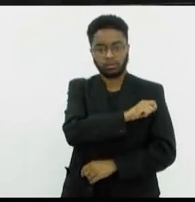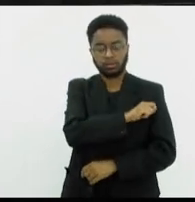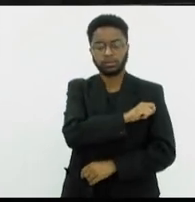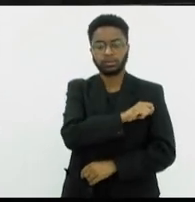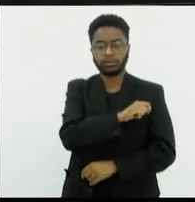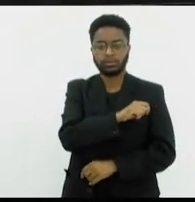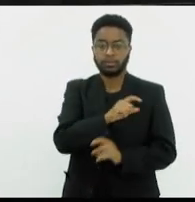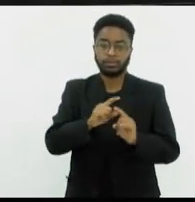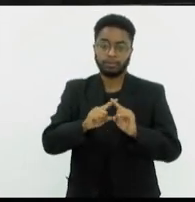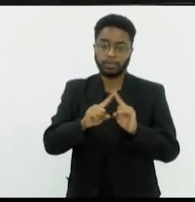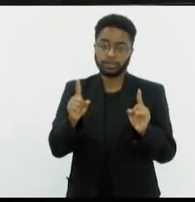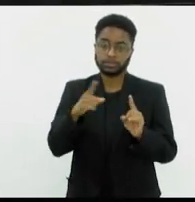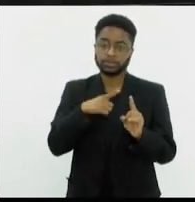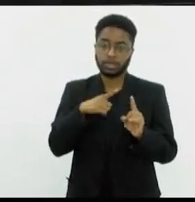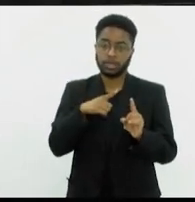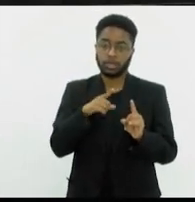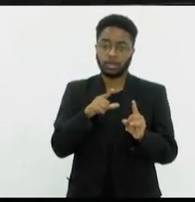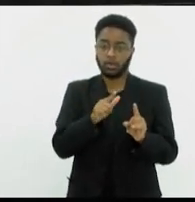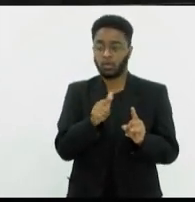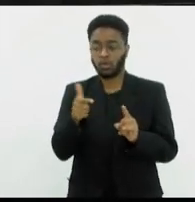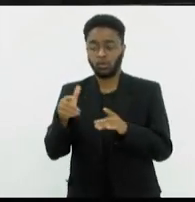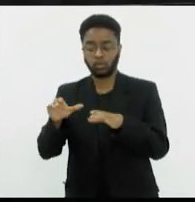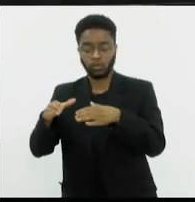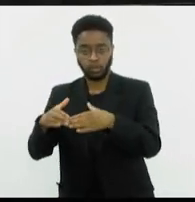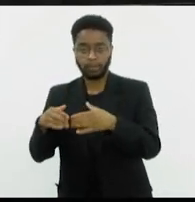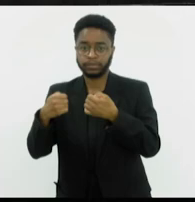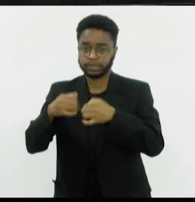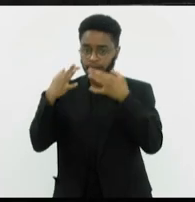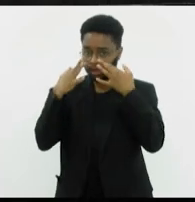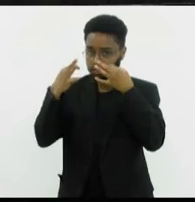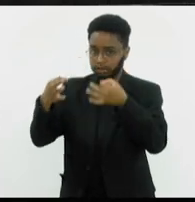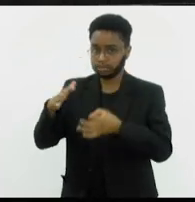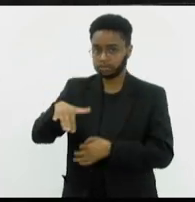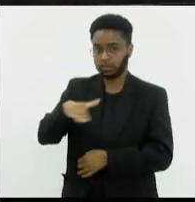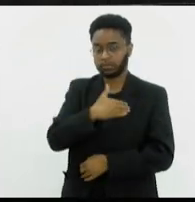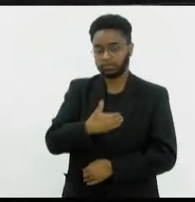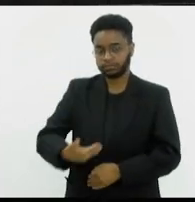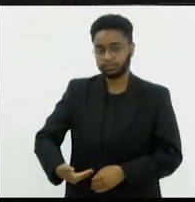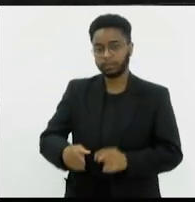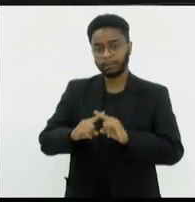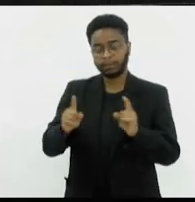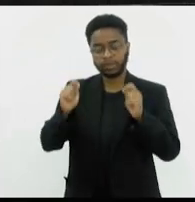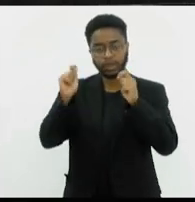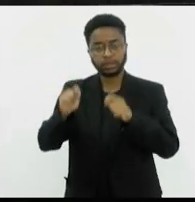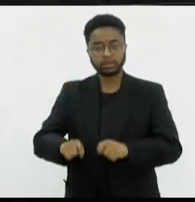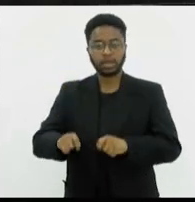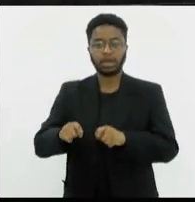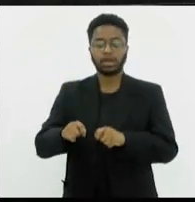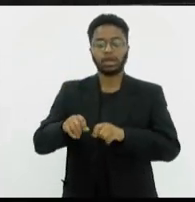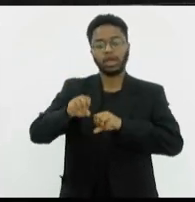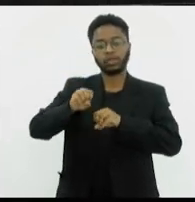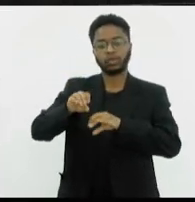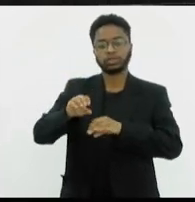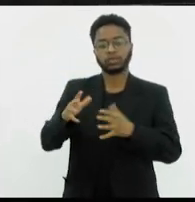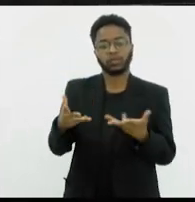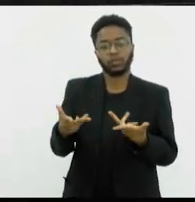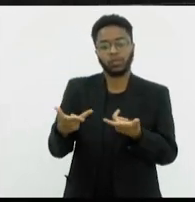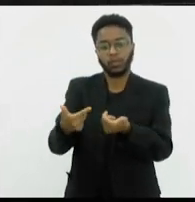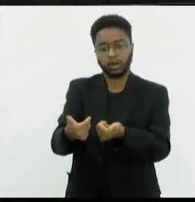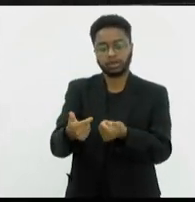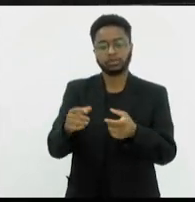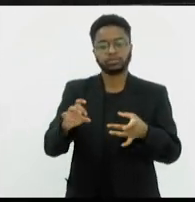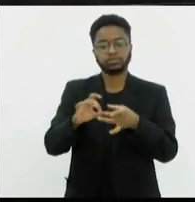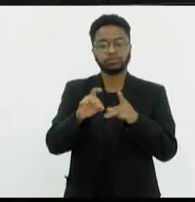de ter uma outra parte que precisa dessa atenção do poder público. Mas é possível fazer educação pública de qualidade com o